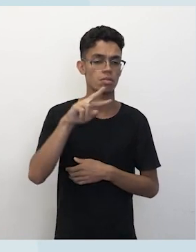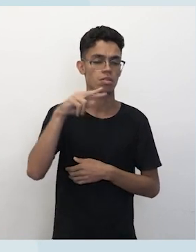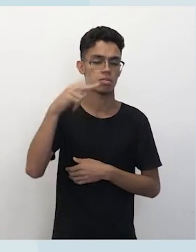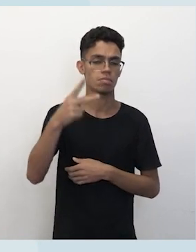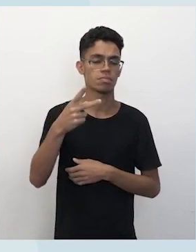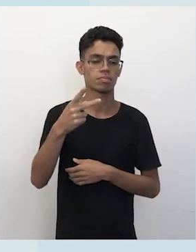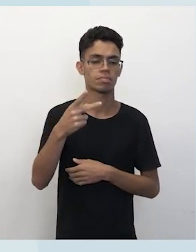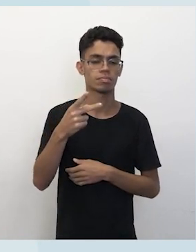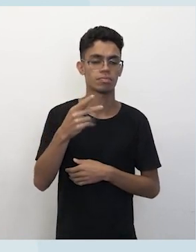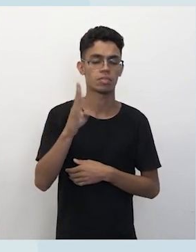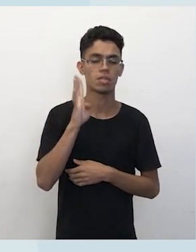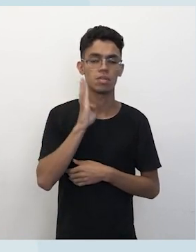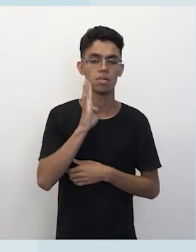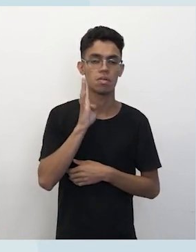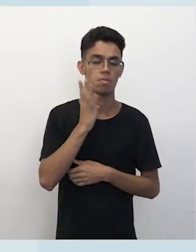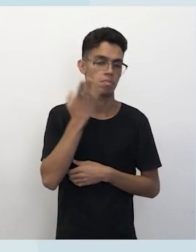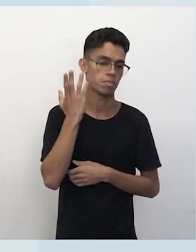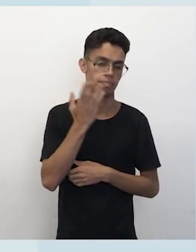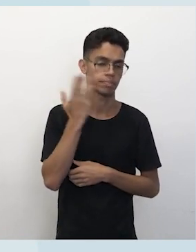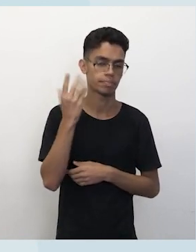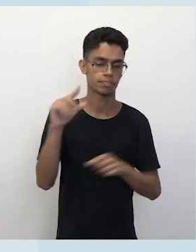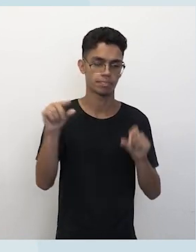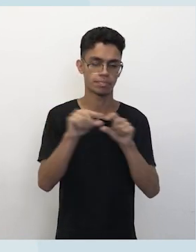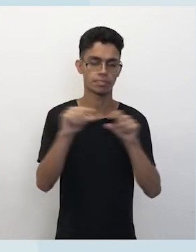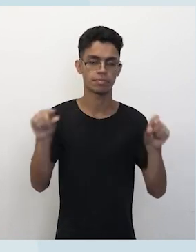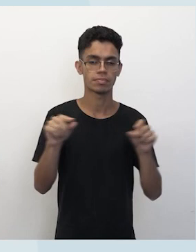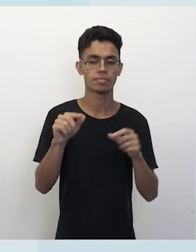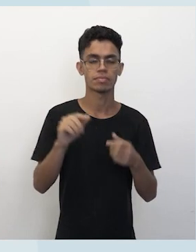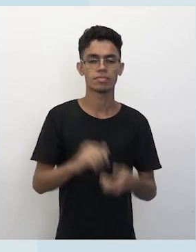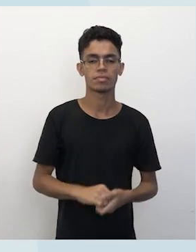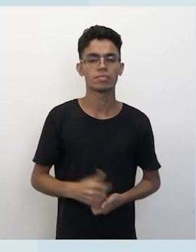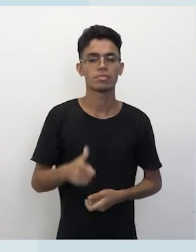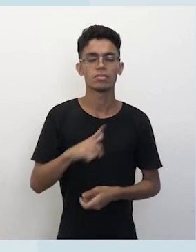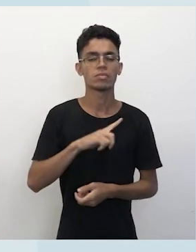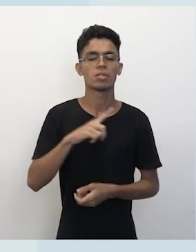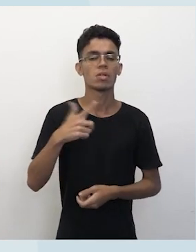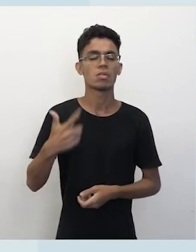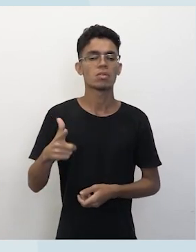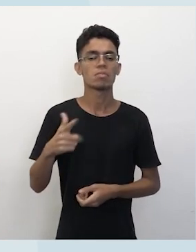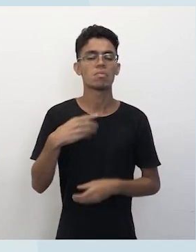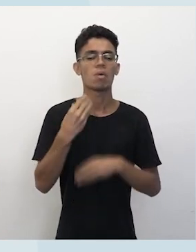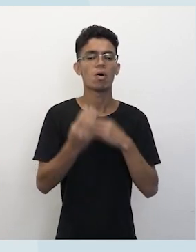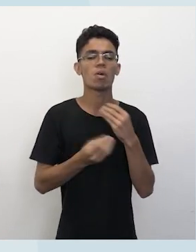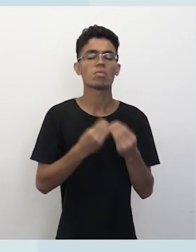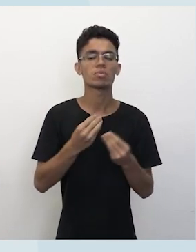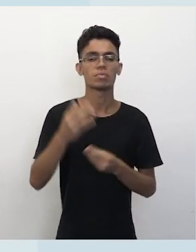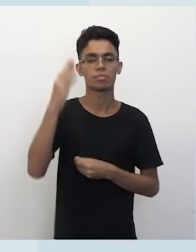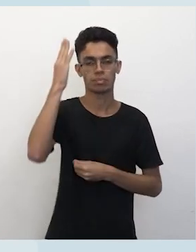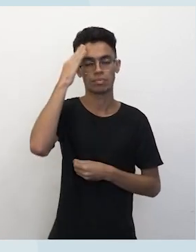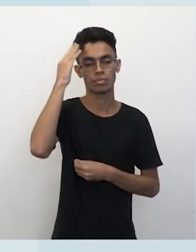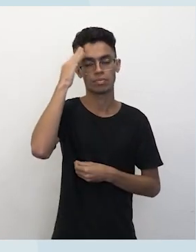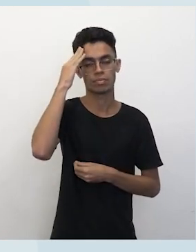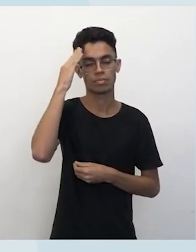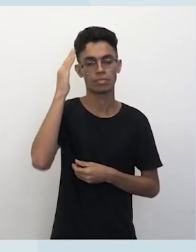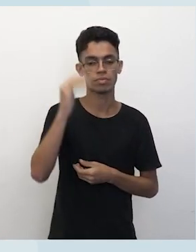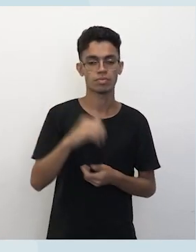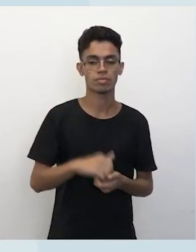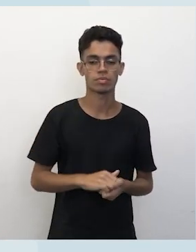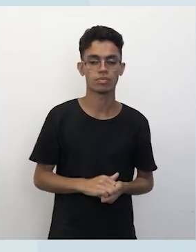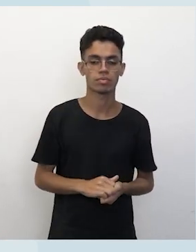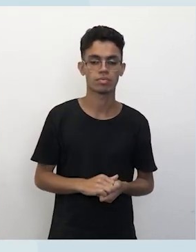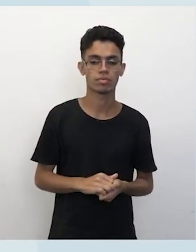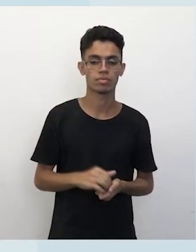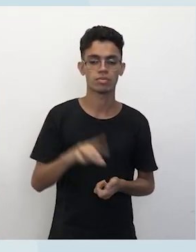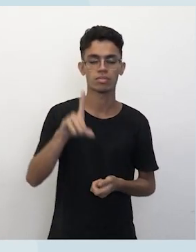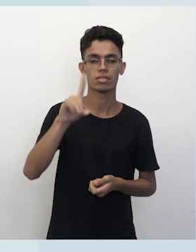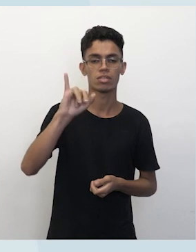e, aqui ficou fácil, denominador separadamente. Mas aqui não tem muito como saber isso, né? Então, a gente já vai subir a resposta,